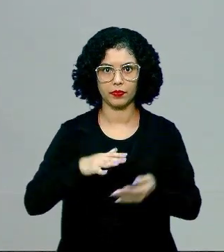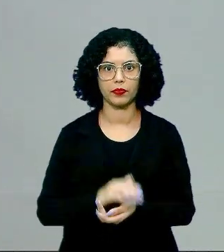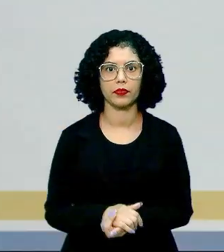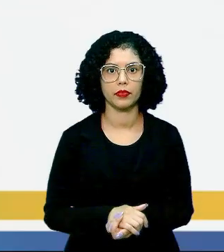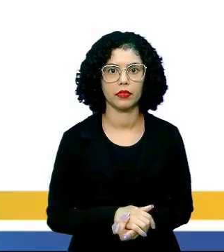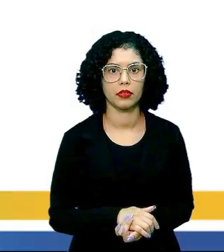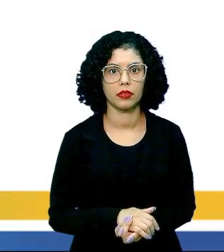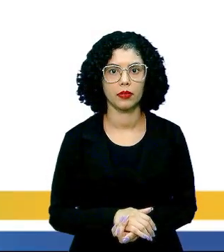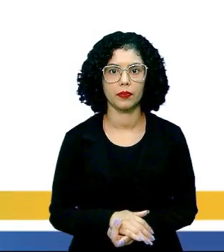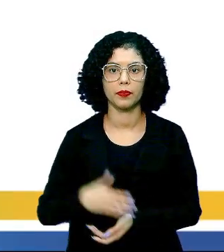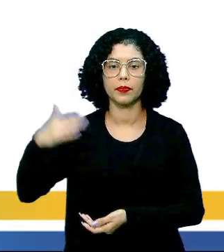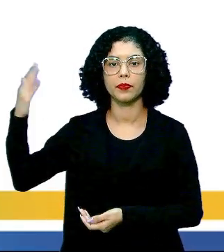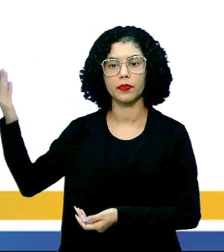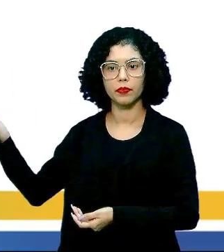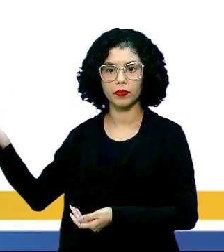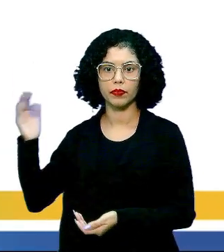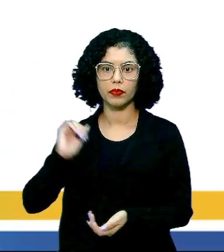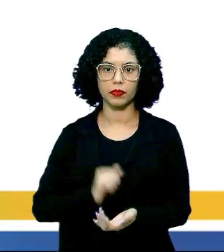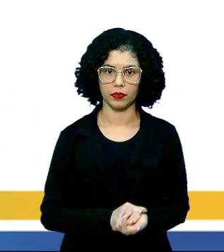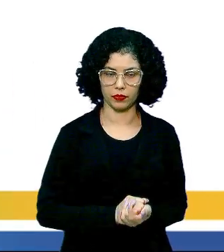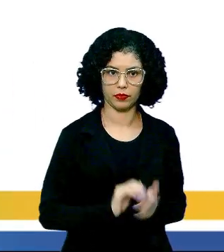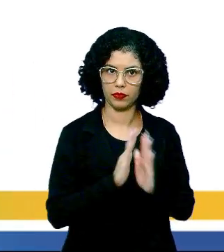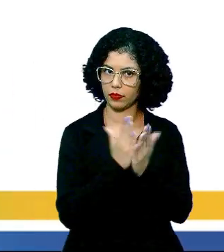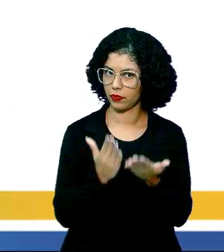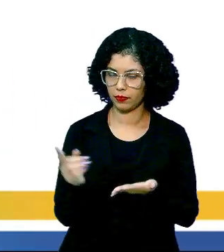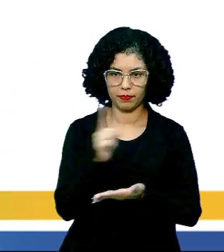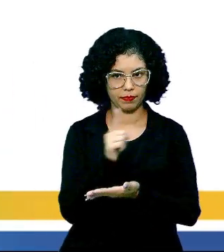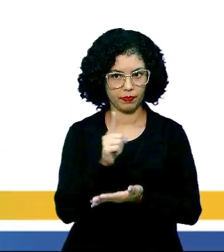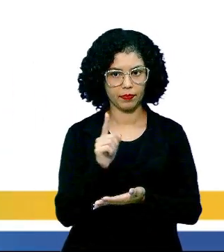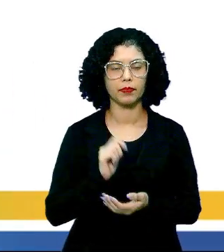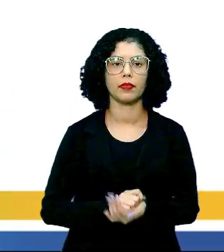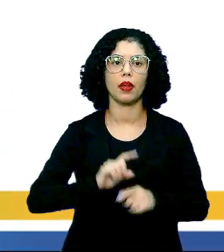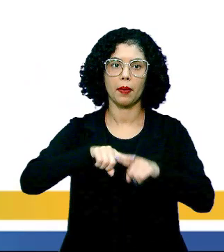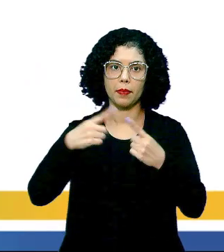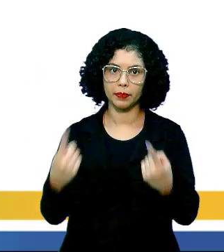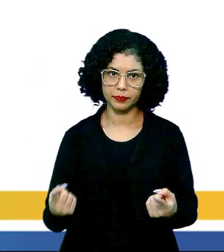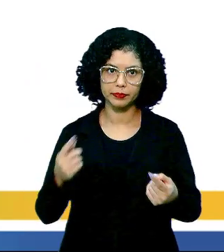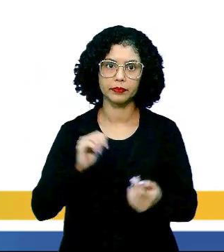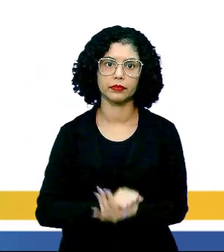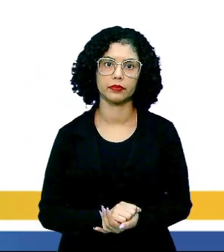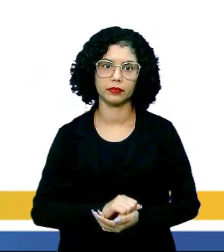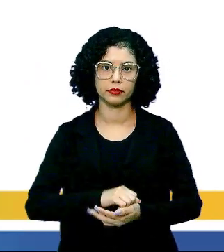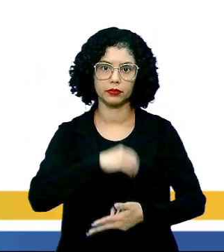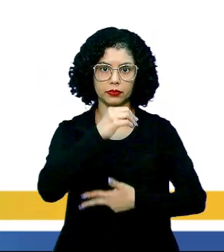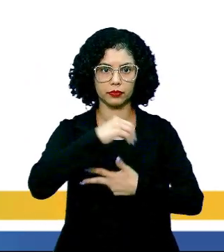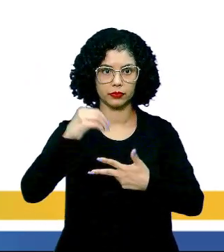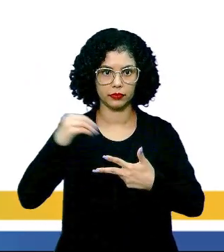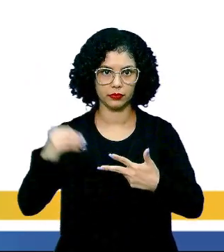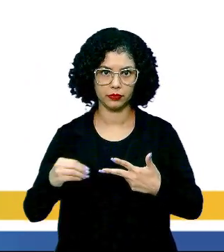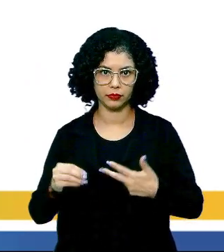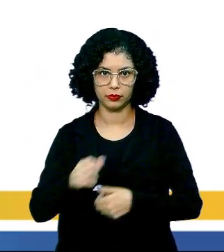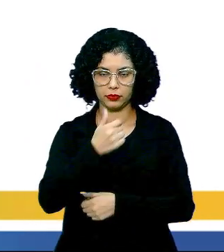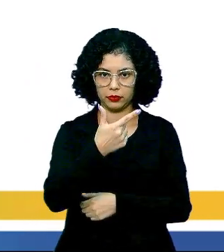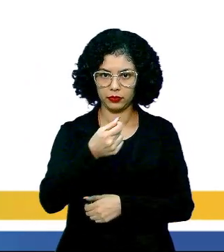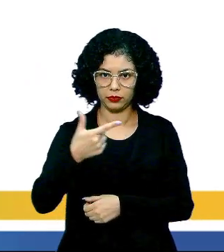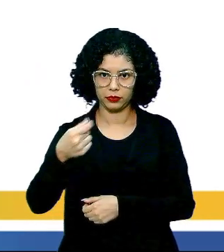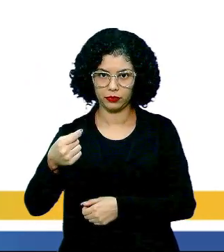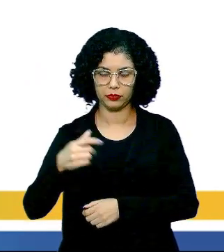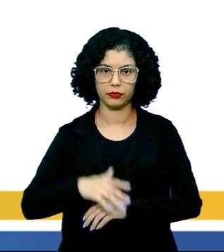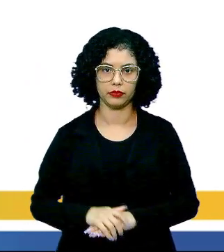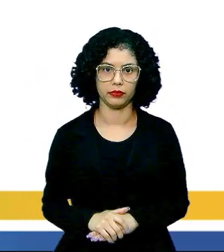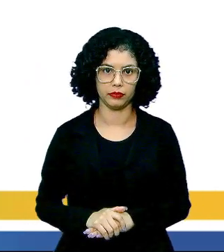questão? Essa questão não está no livro de vocês, mas é uma questão presente no Enem